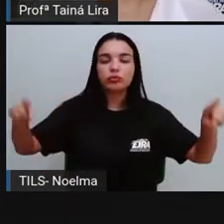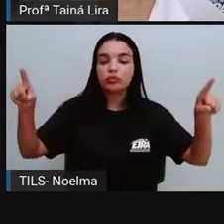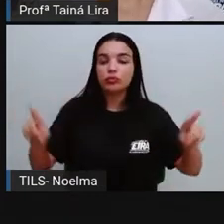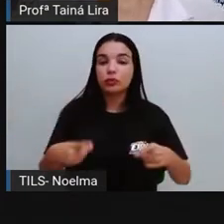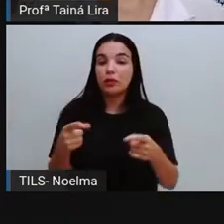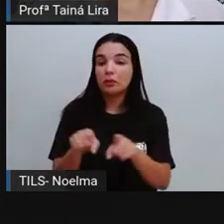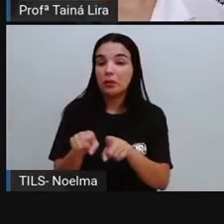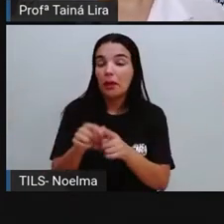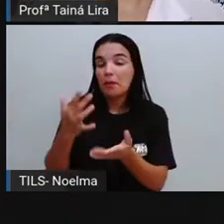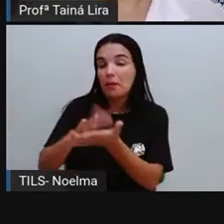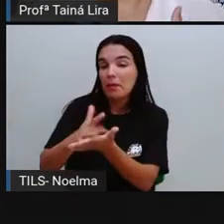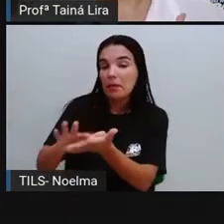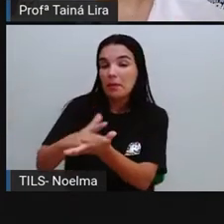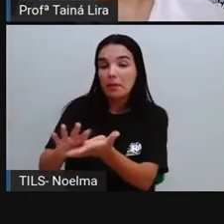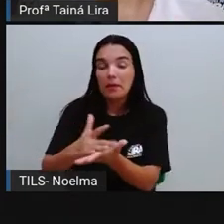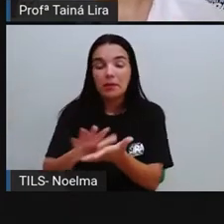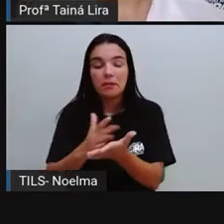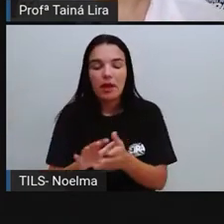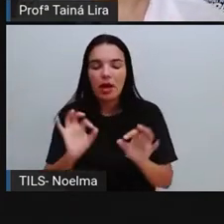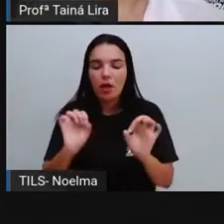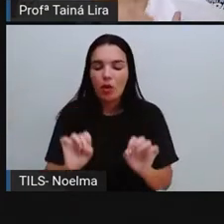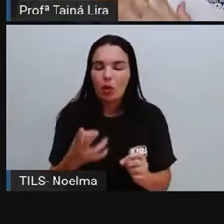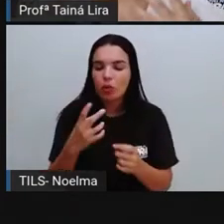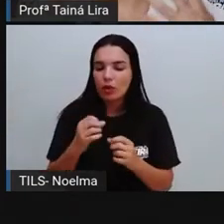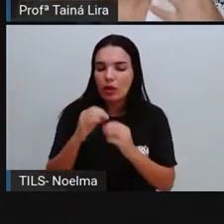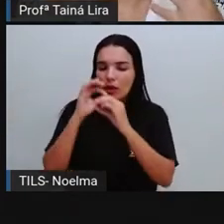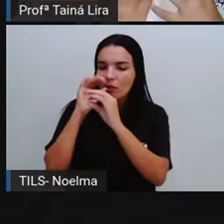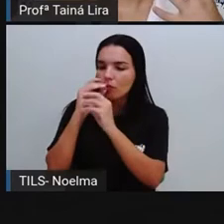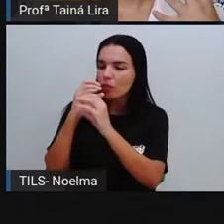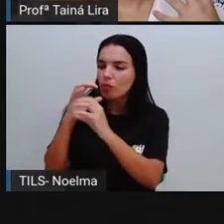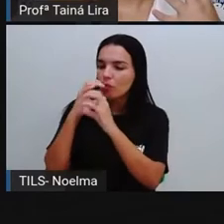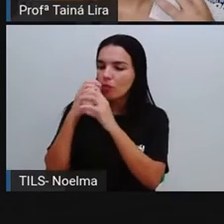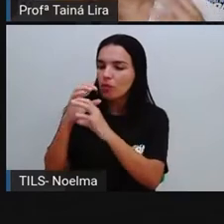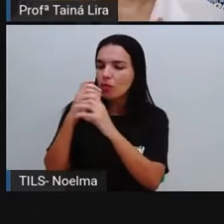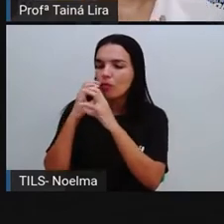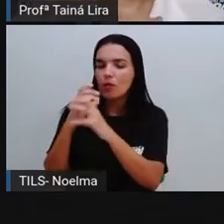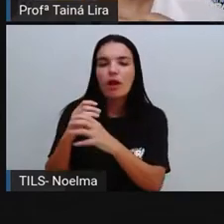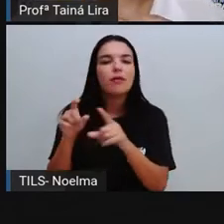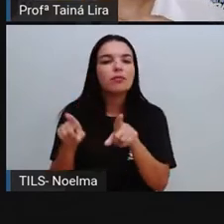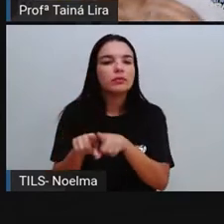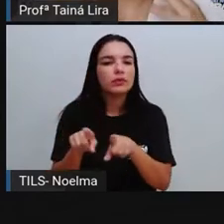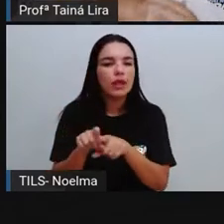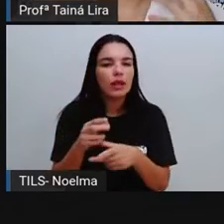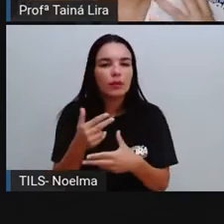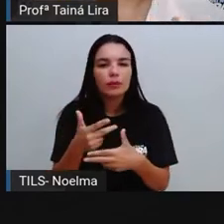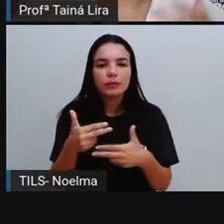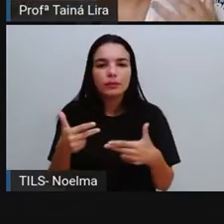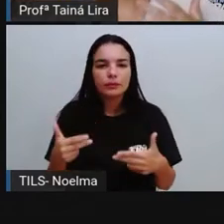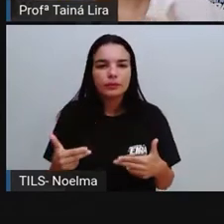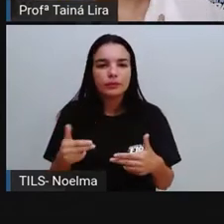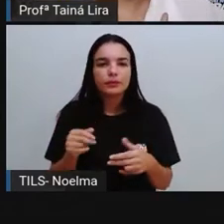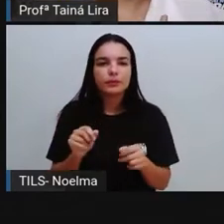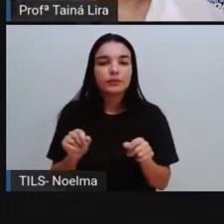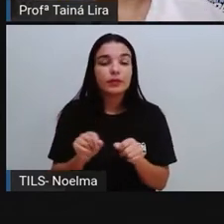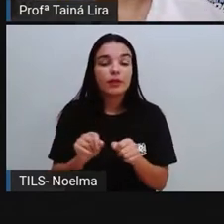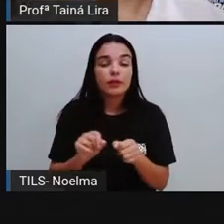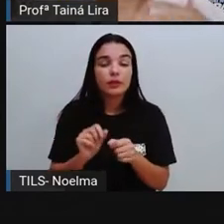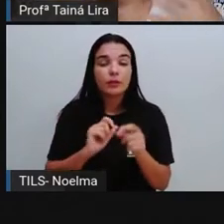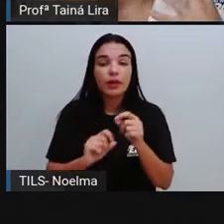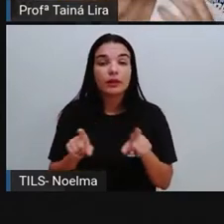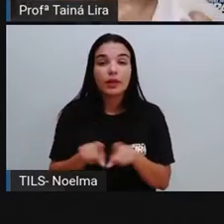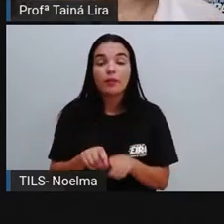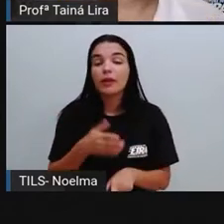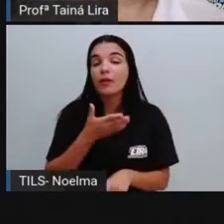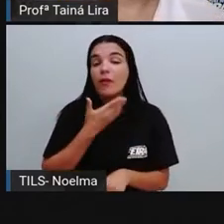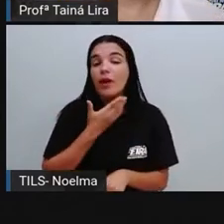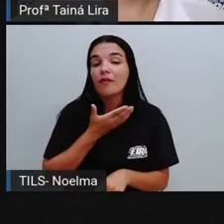tá? A gente já viu que a gente pode produzir instrumento, perdão, produzir som com a nossa voz, né? A